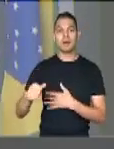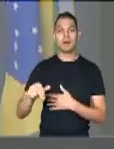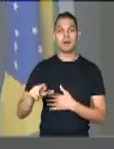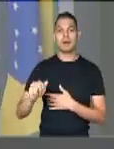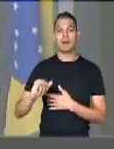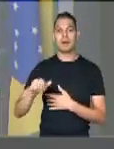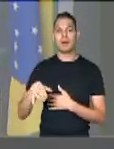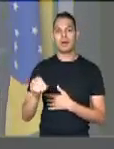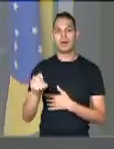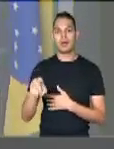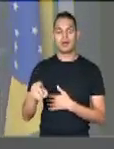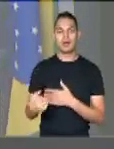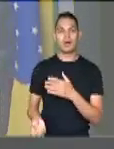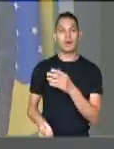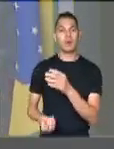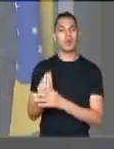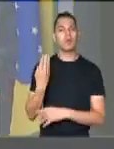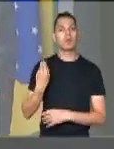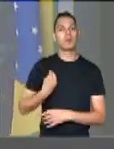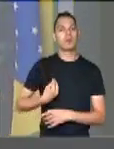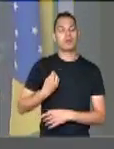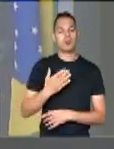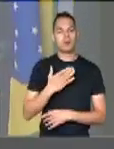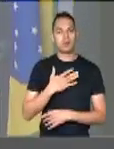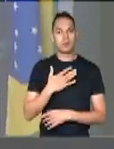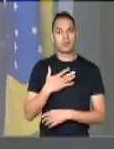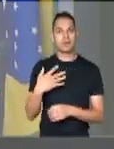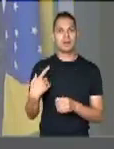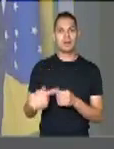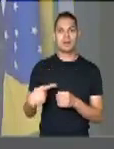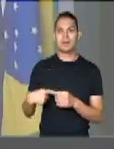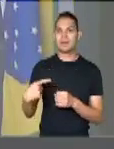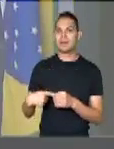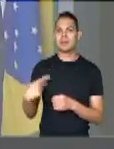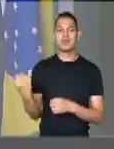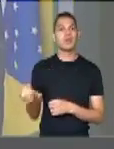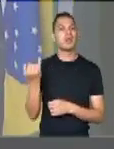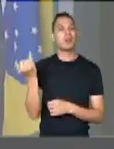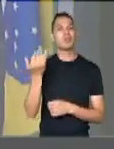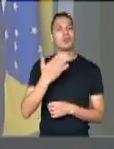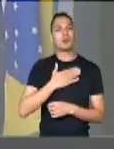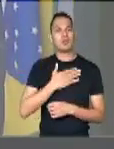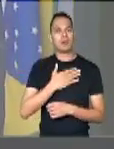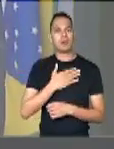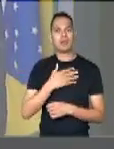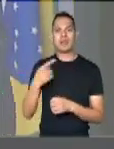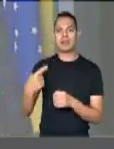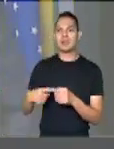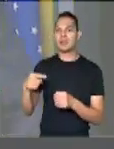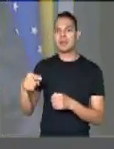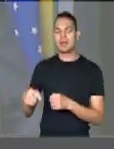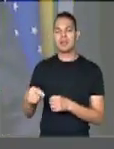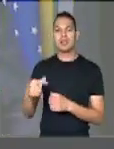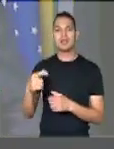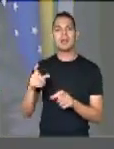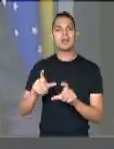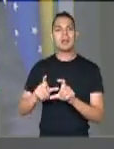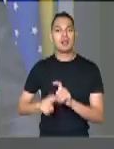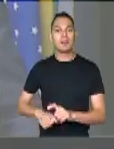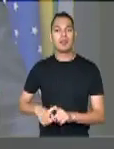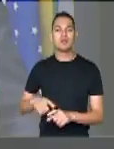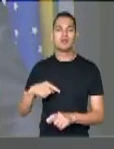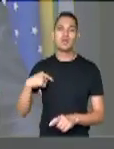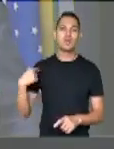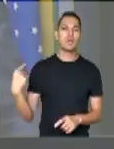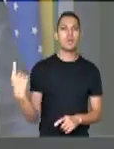eu construí toda a minha vida e essa cidade é tudo para mim. E essa cidade que depende de